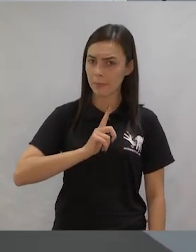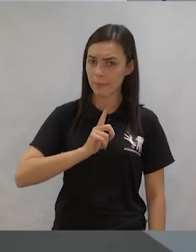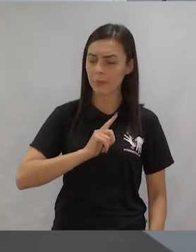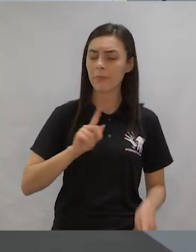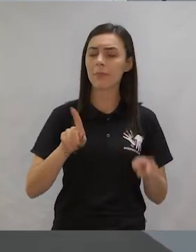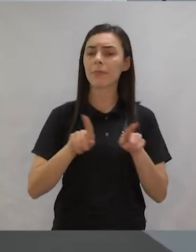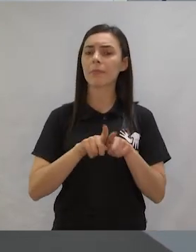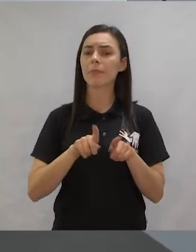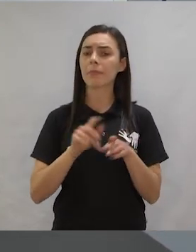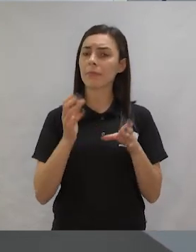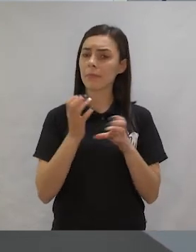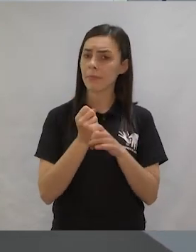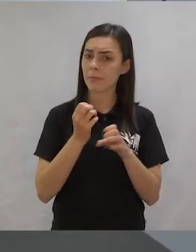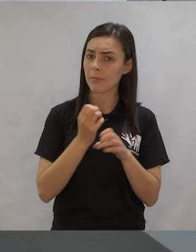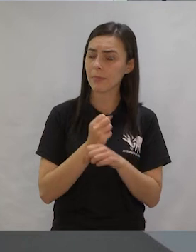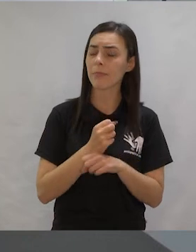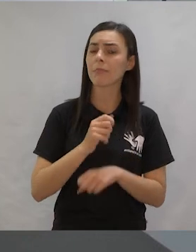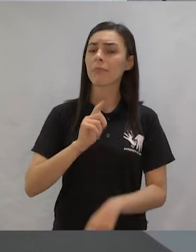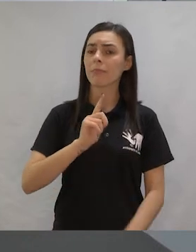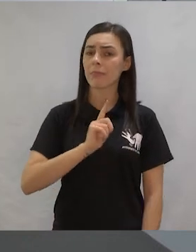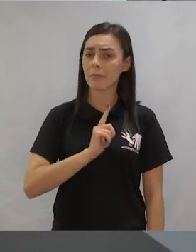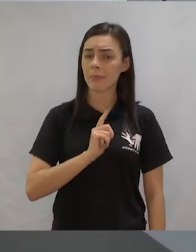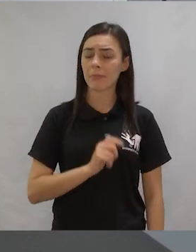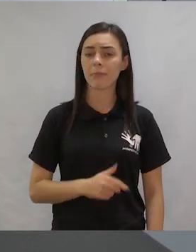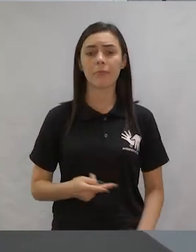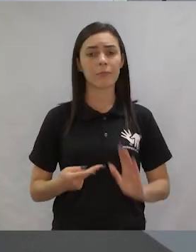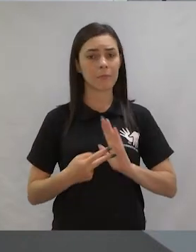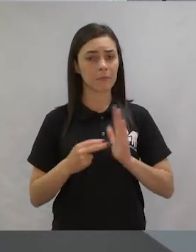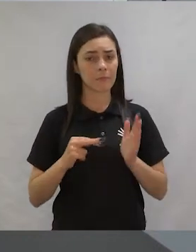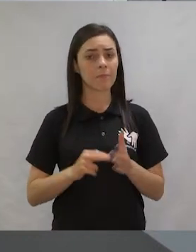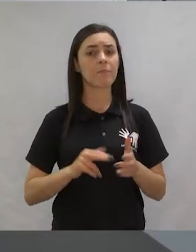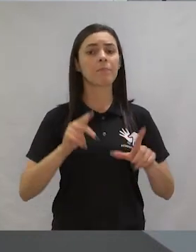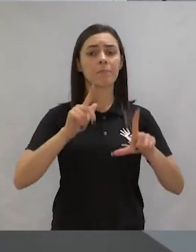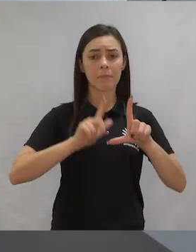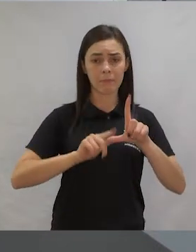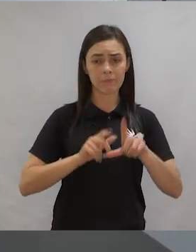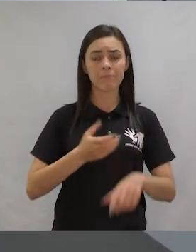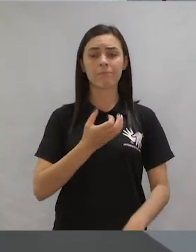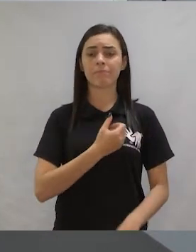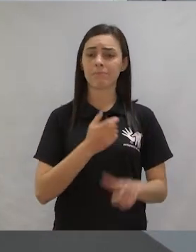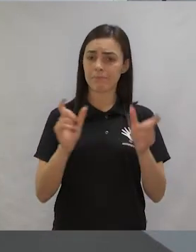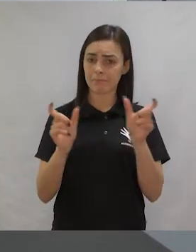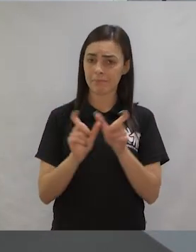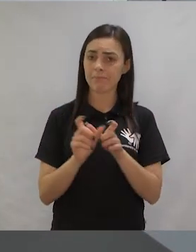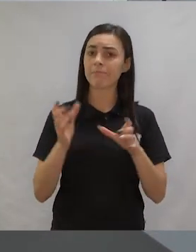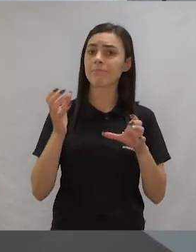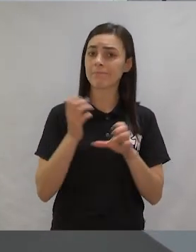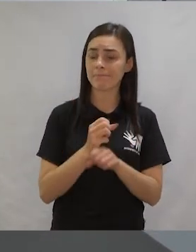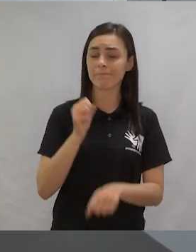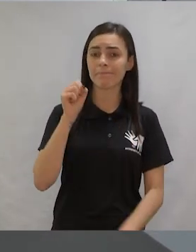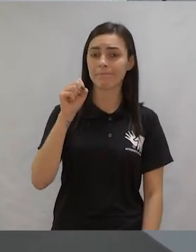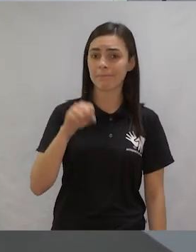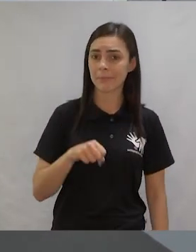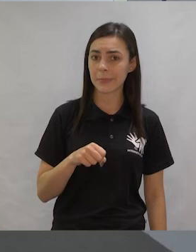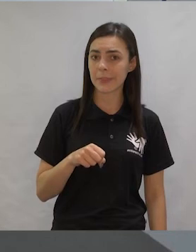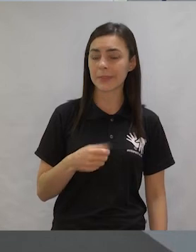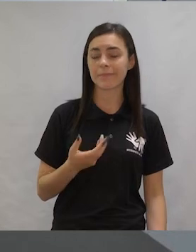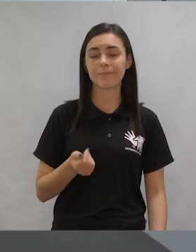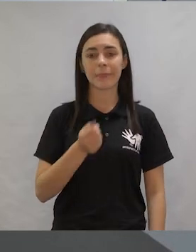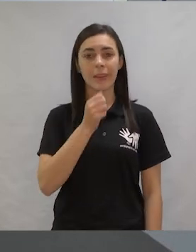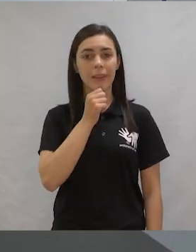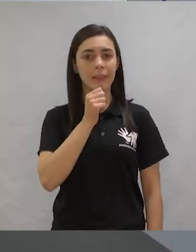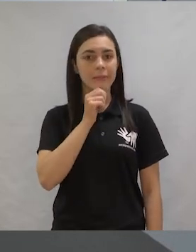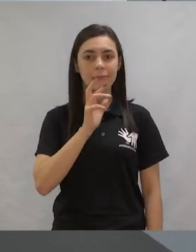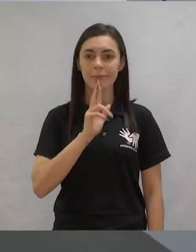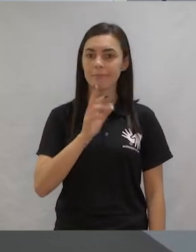números e tenho também operações. Então, ela é uma expressão algébrica, né? Não